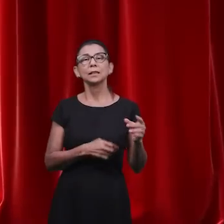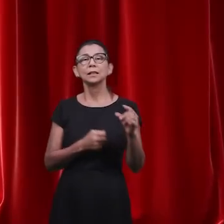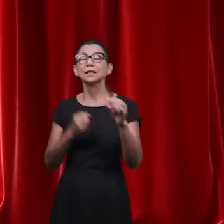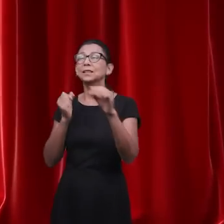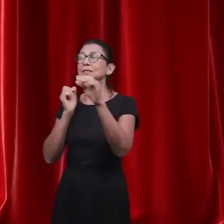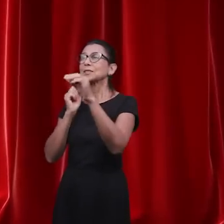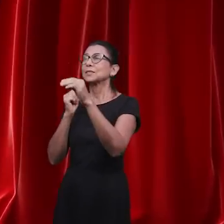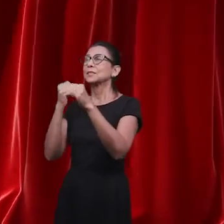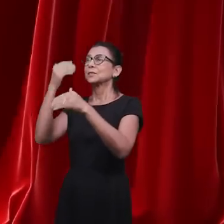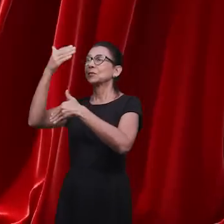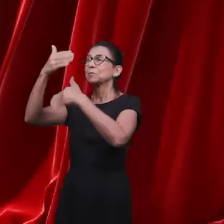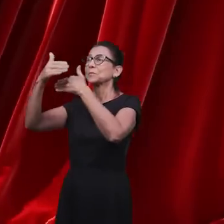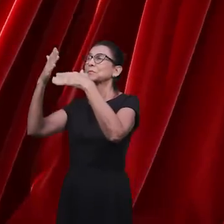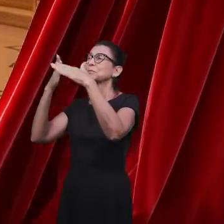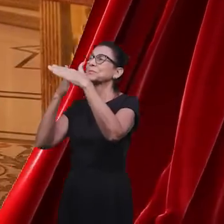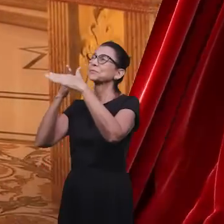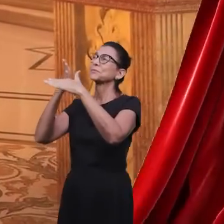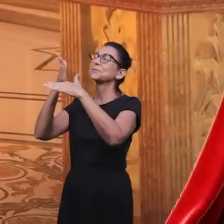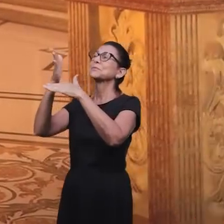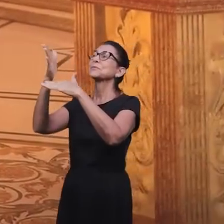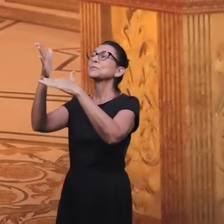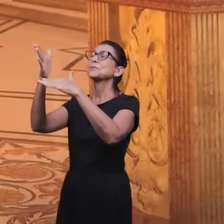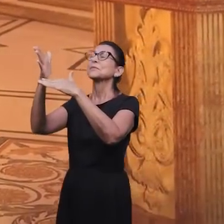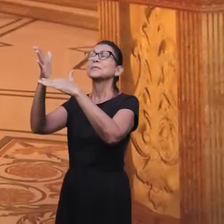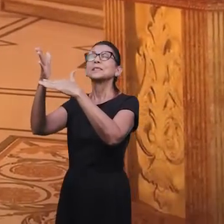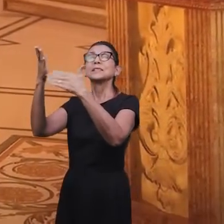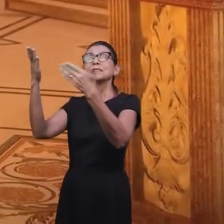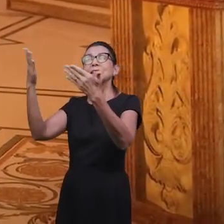libertar. Quando além do véu